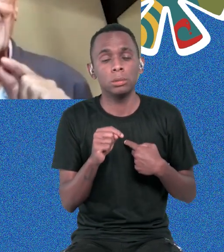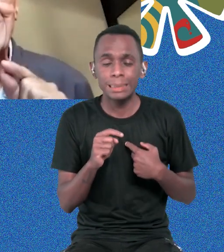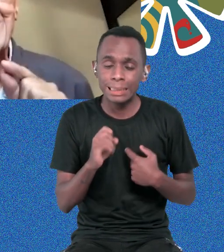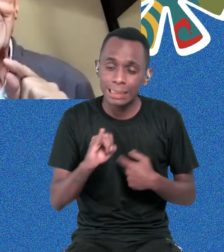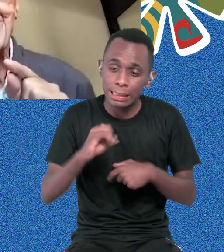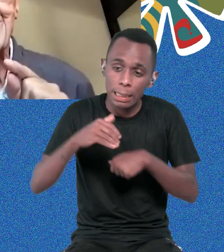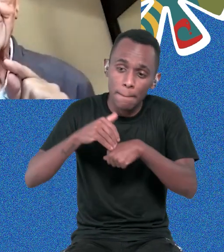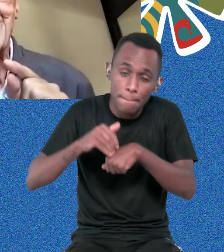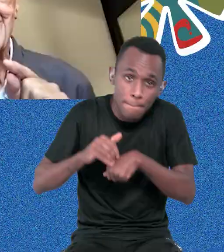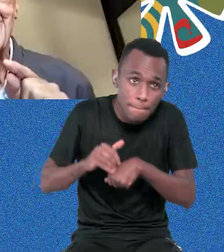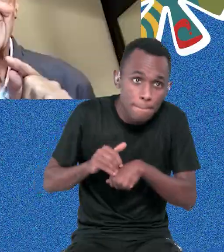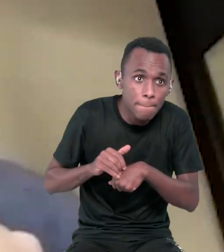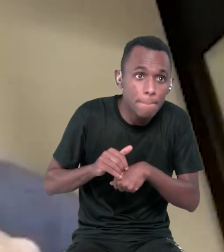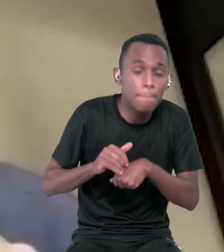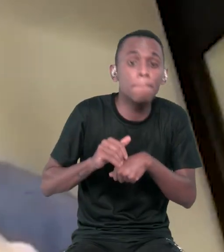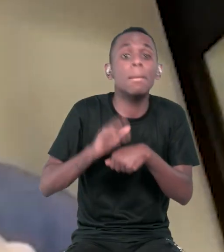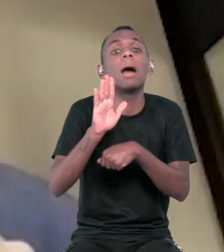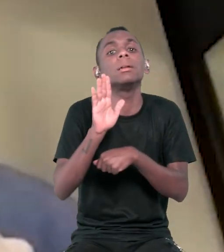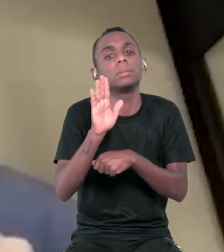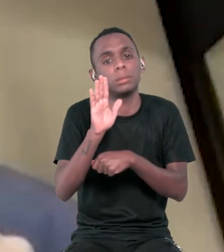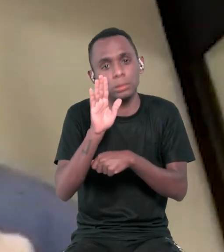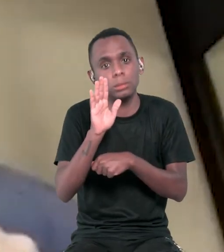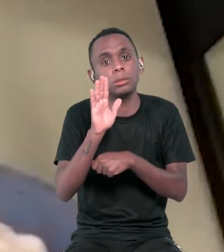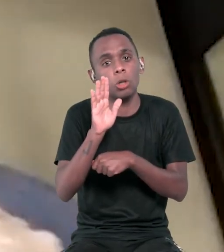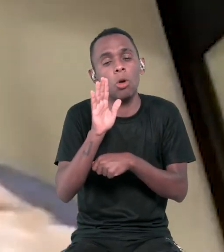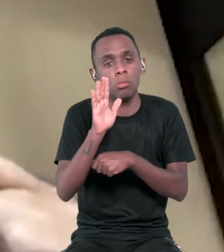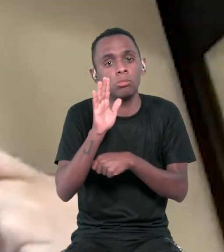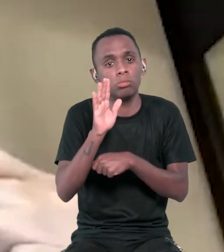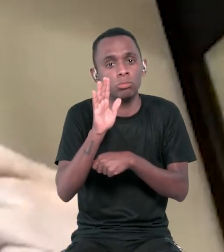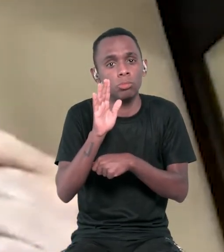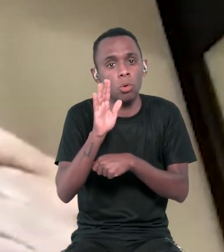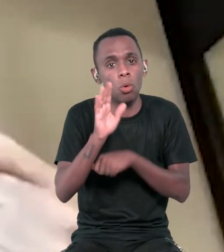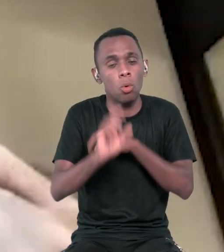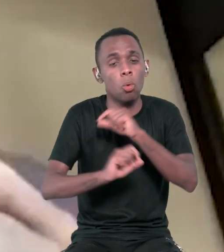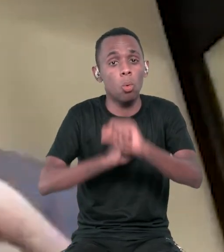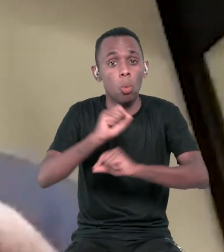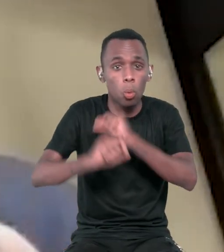quanto mais são, diríamos,